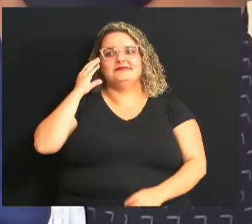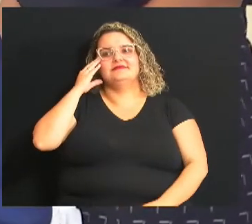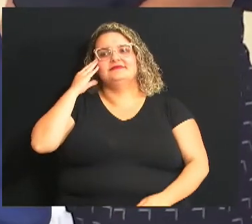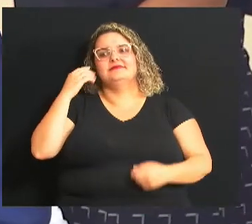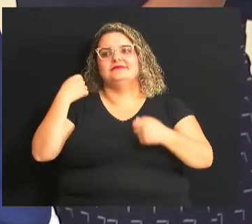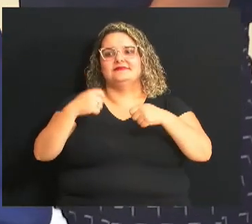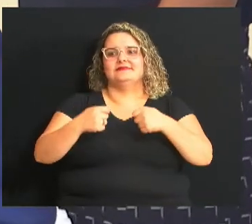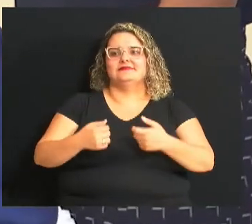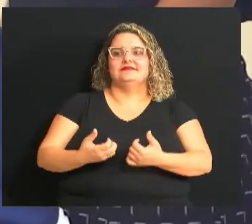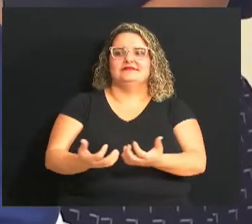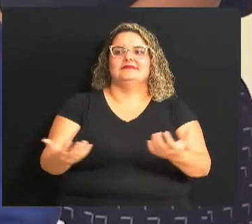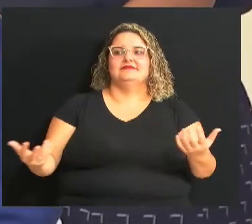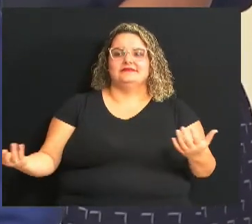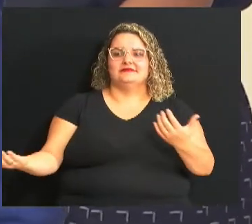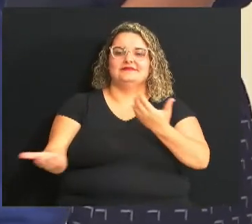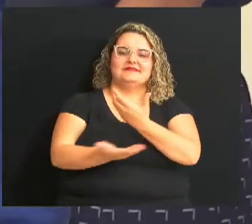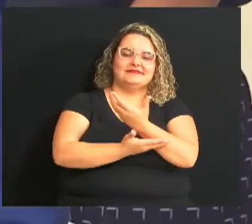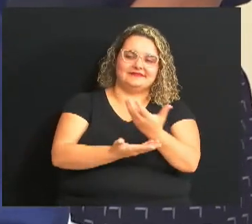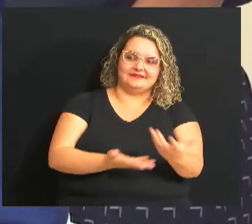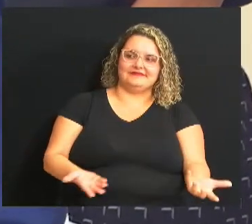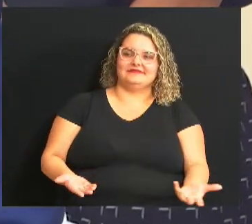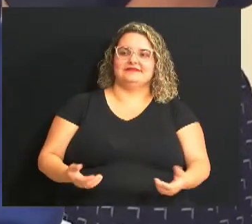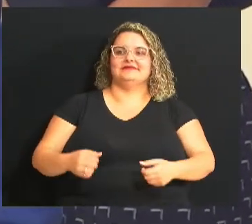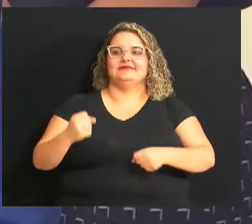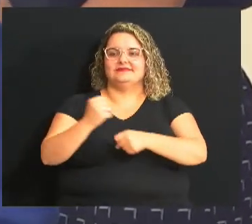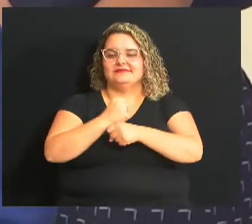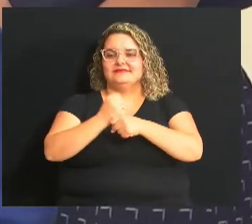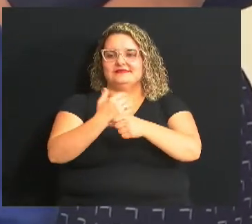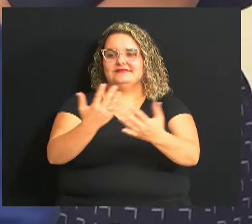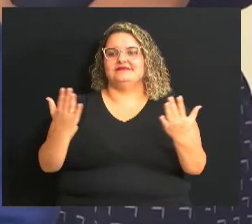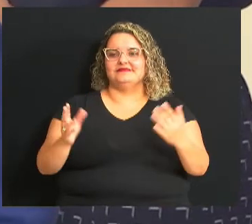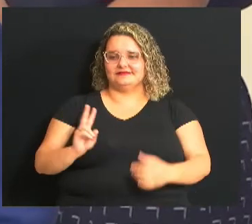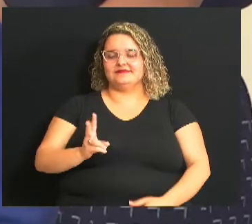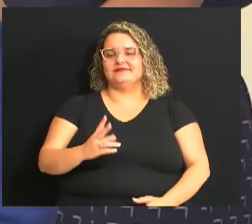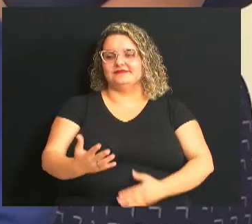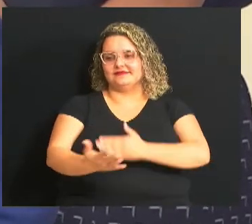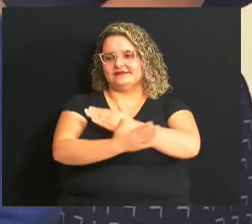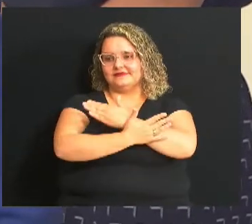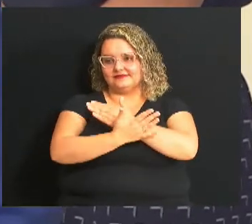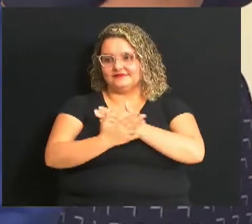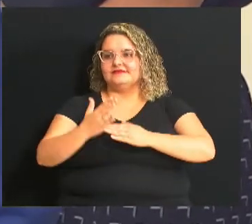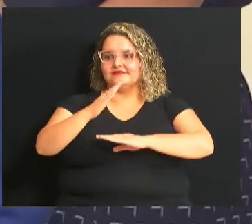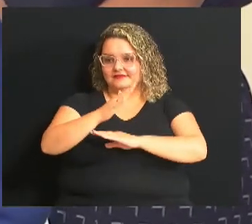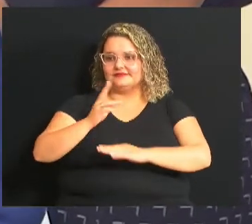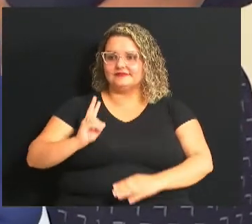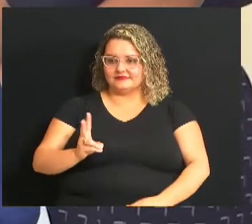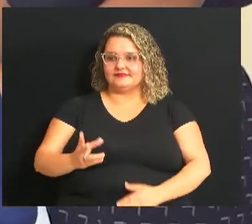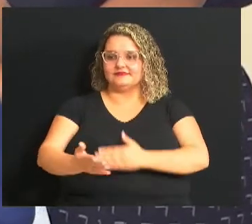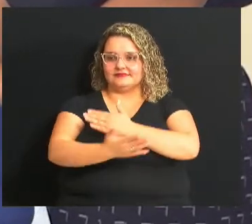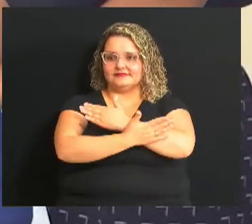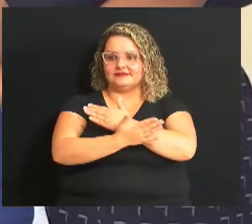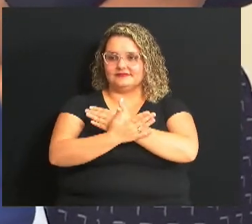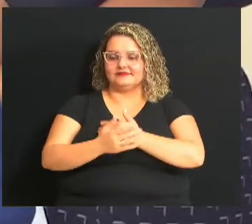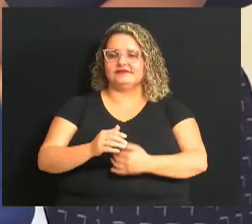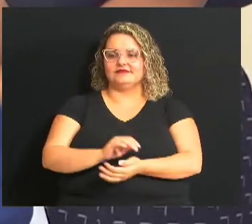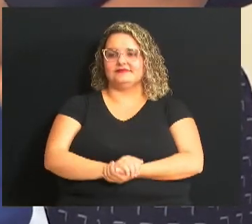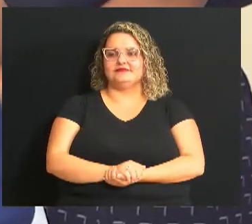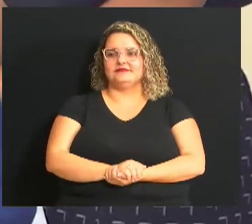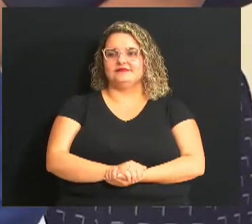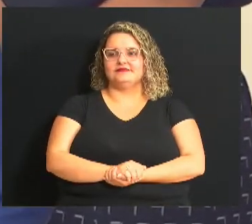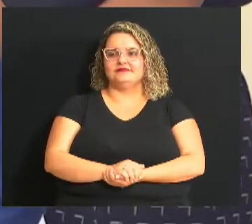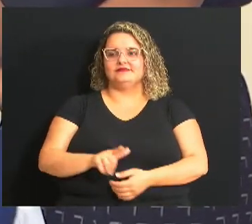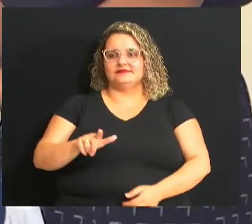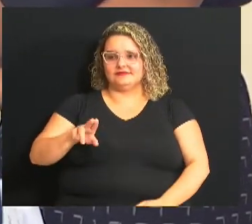mato, Cirilo, precisamos construir muros. Ele nos ajuda, como a Câmara Municipal sempre nos ajudou. O Luiz, meu parceiro aqui,